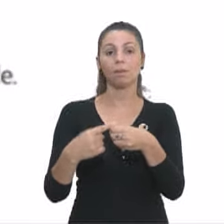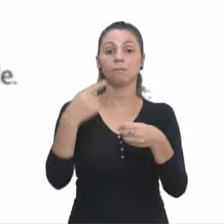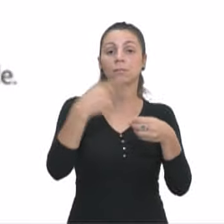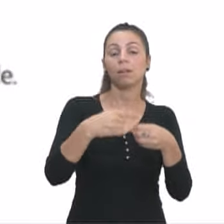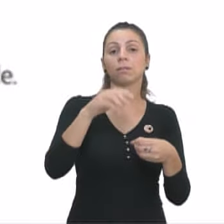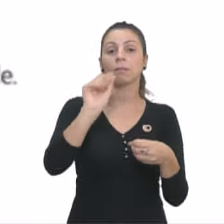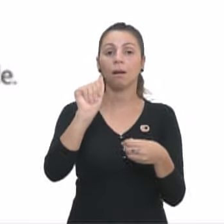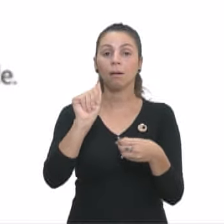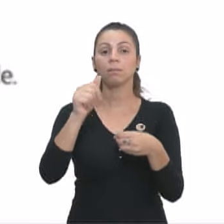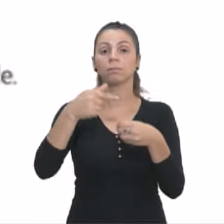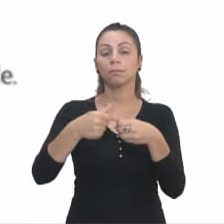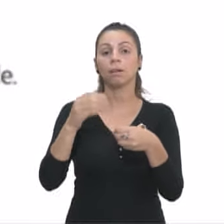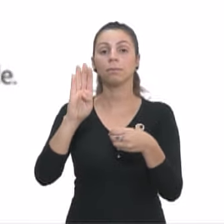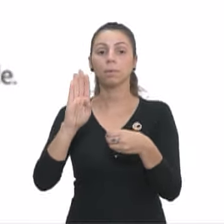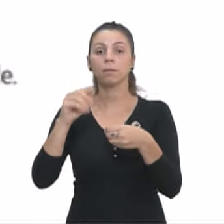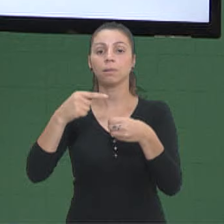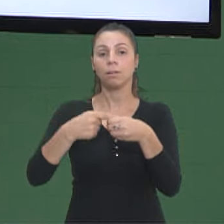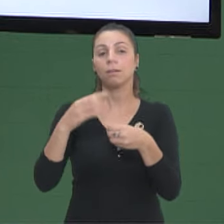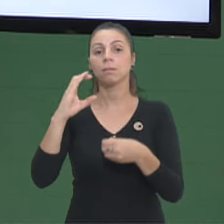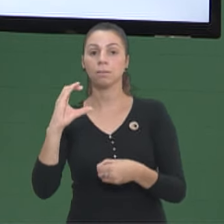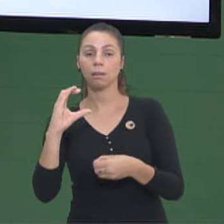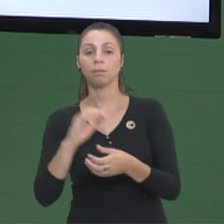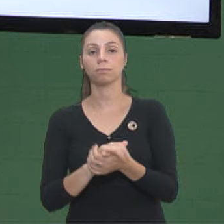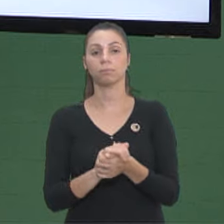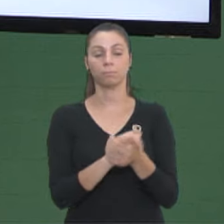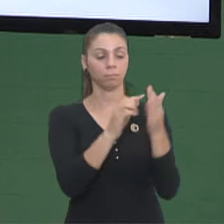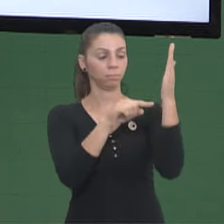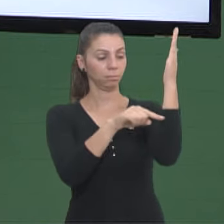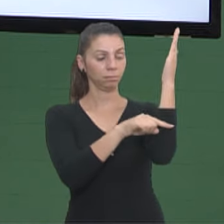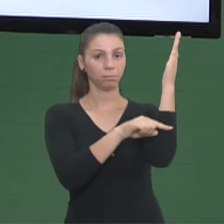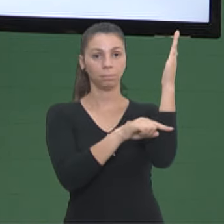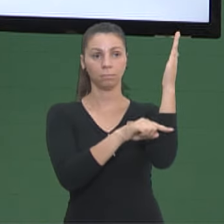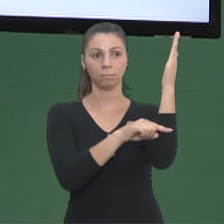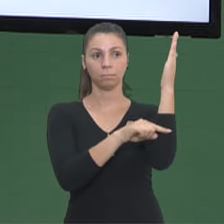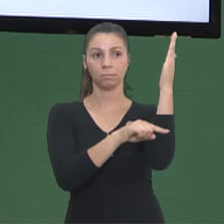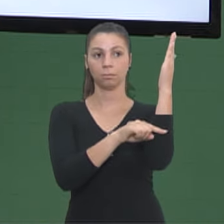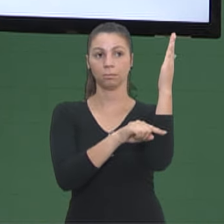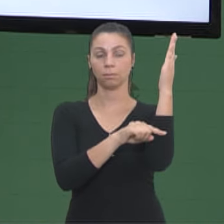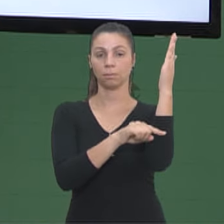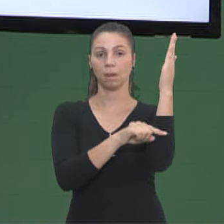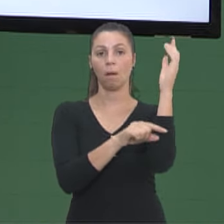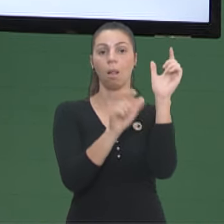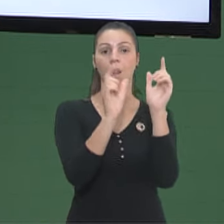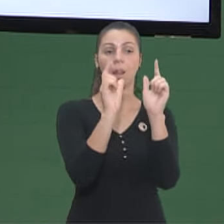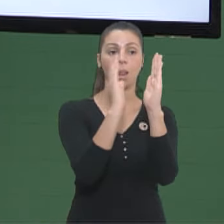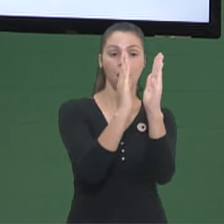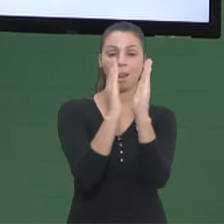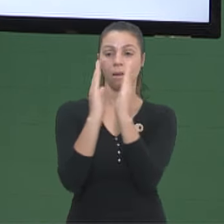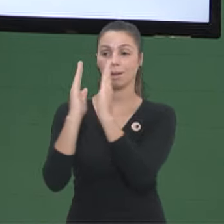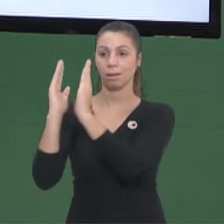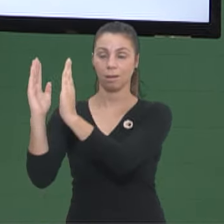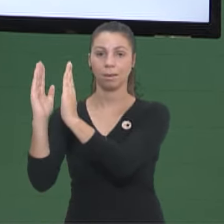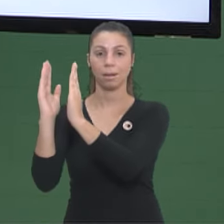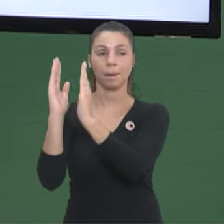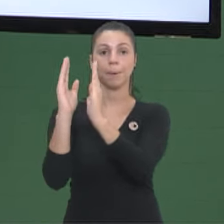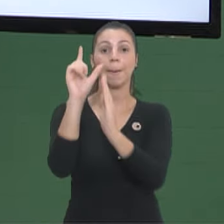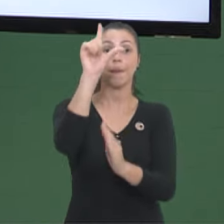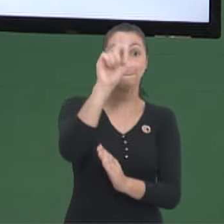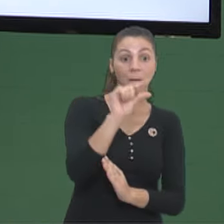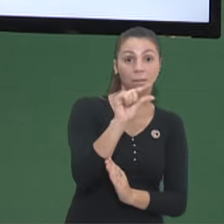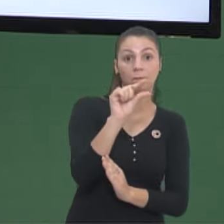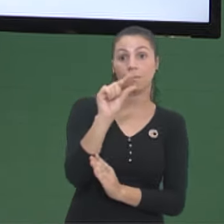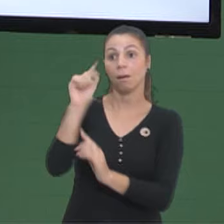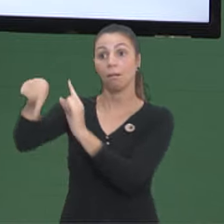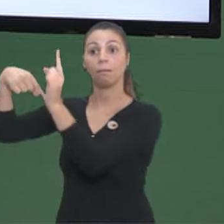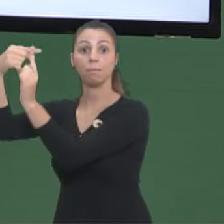C. Temperatura mínima está nessa coluna e a temperatura máxima nessa coluna aqui.